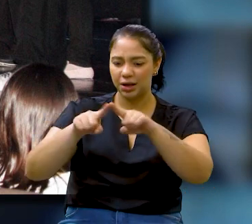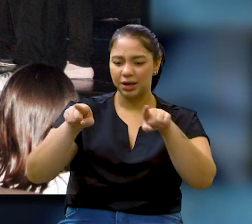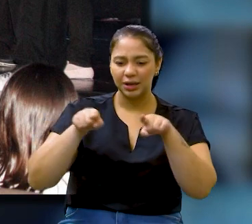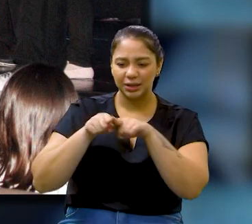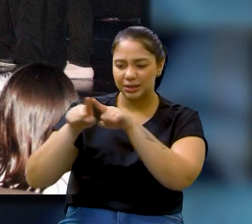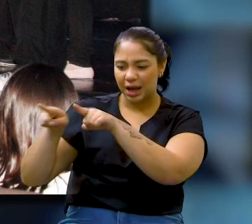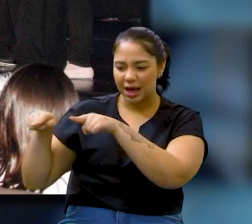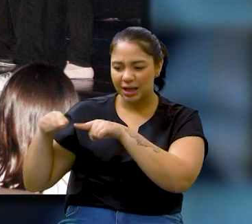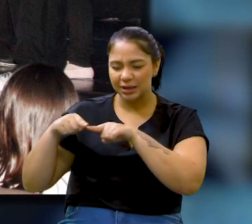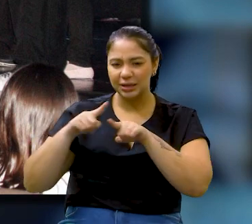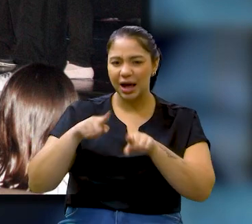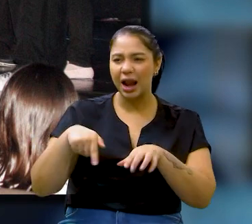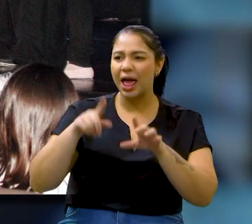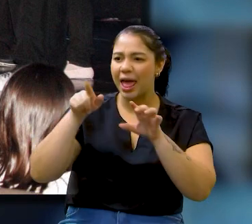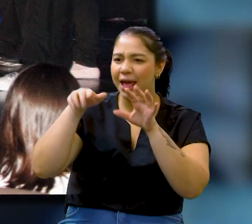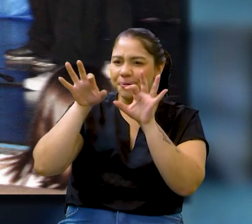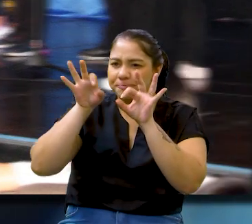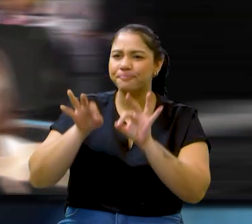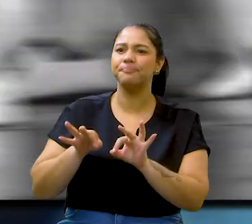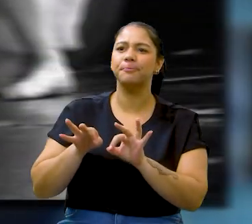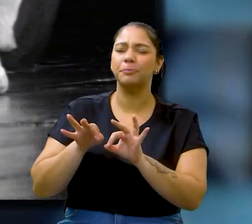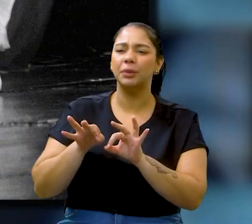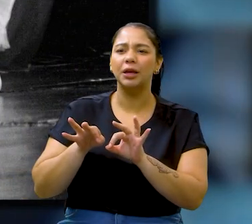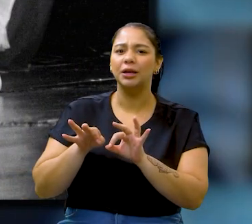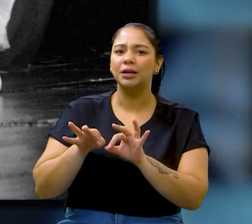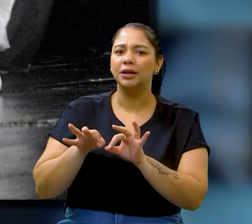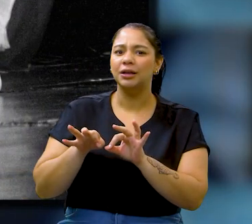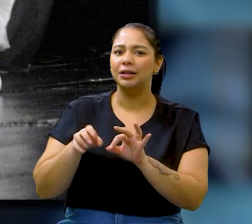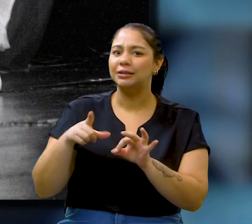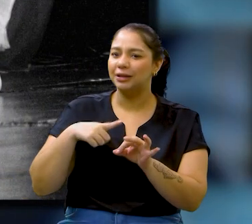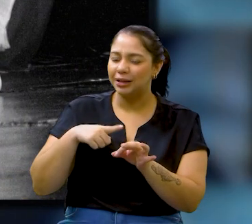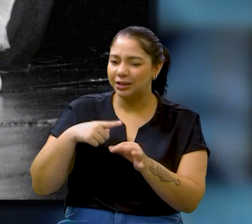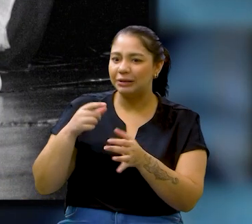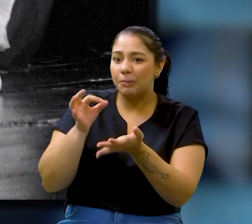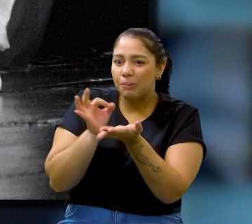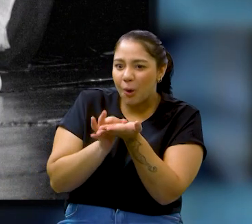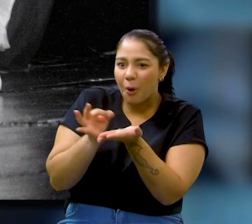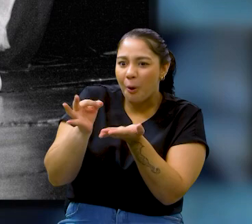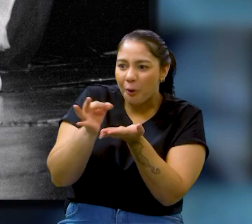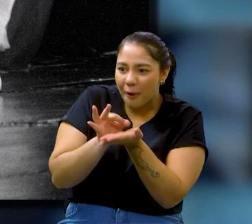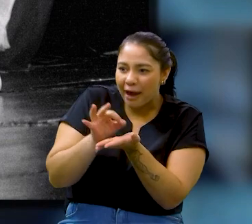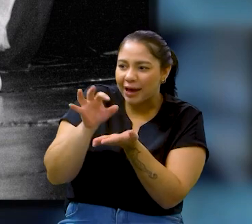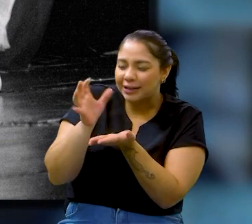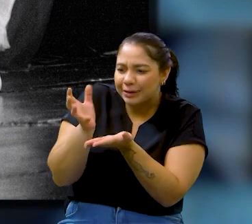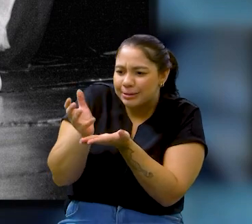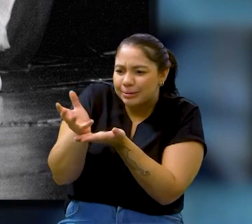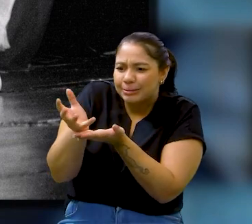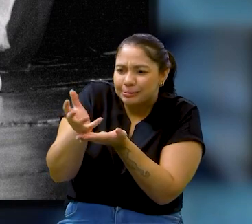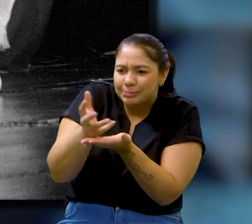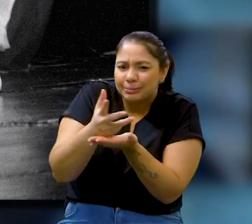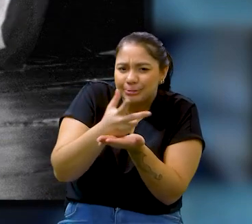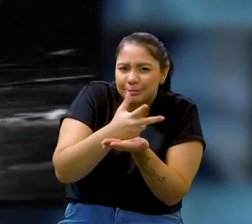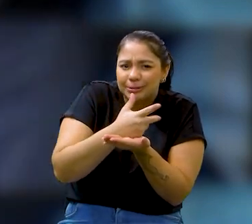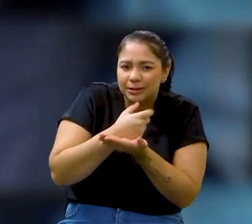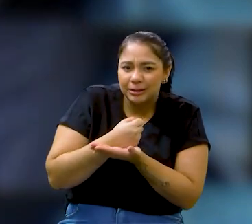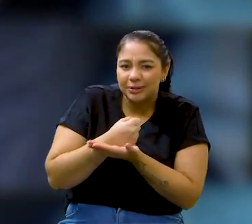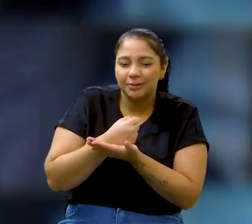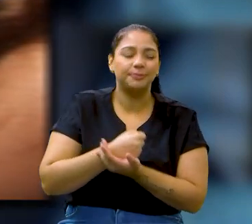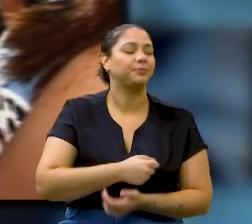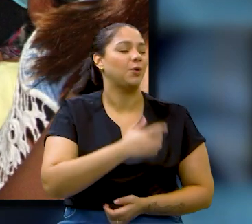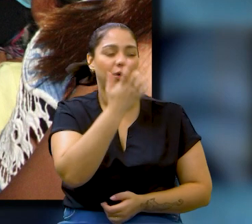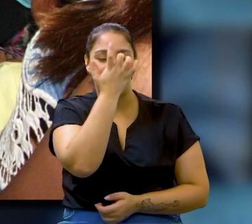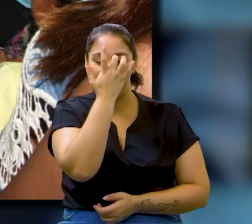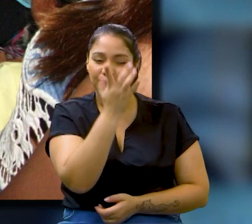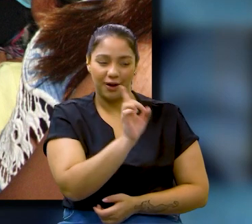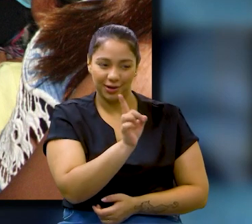tudo. Foi realmente moeda a moeda que vocês foram ali arrecadando. Não foi fácil, olha,